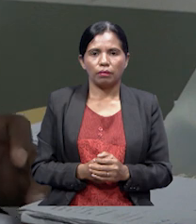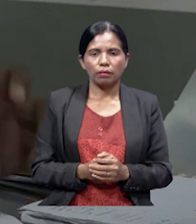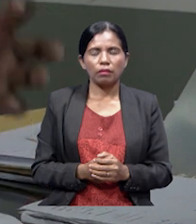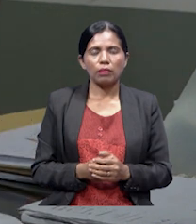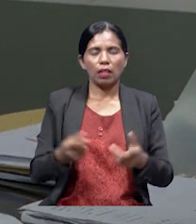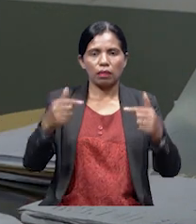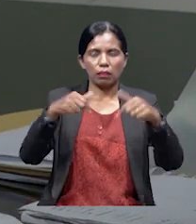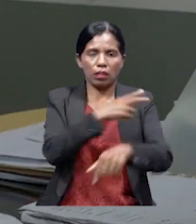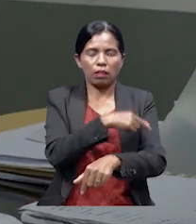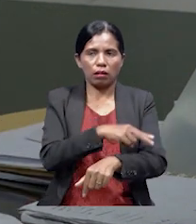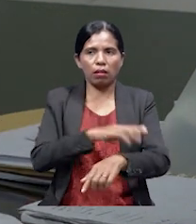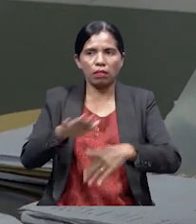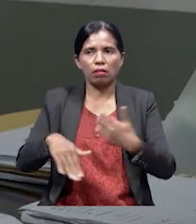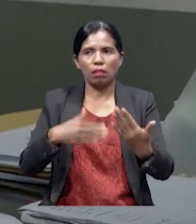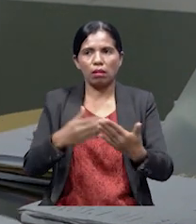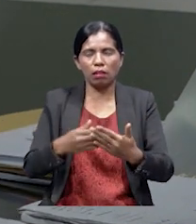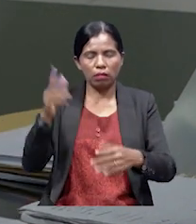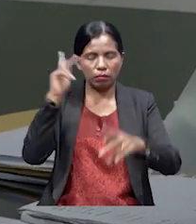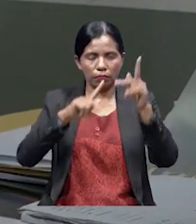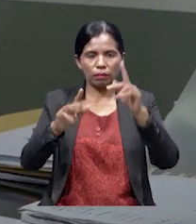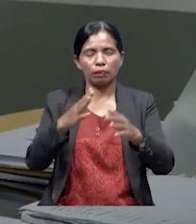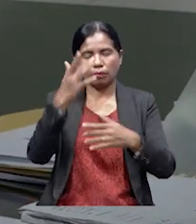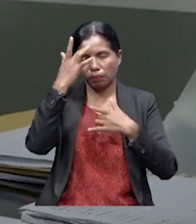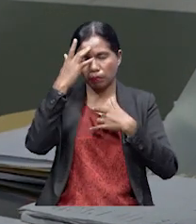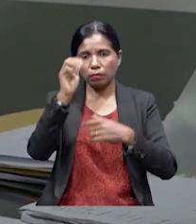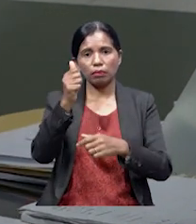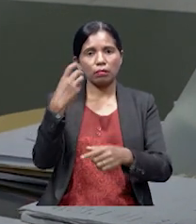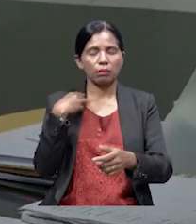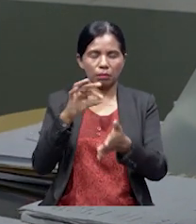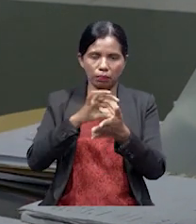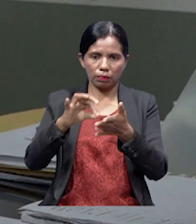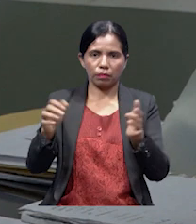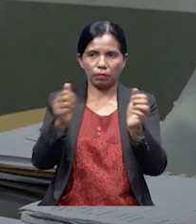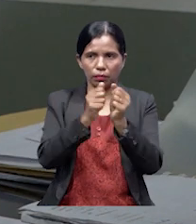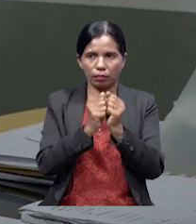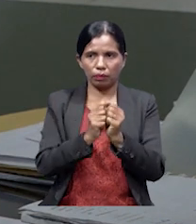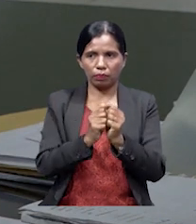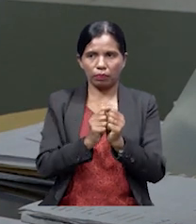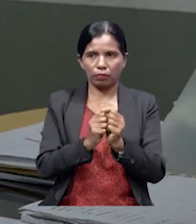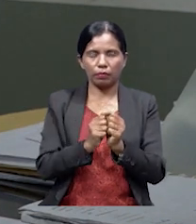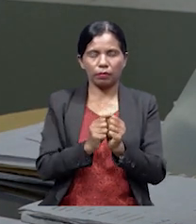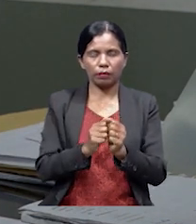consulta geral, caso seja você moras anulo, né, porque a minha resista, a muito,